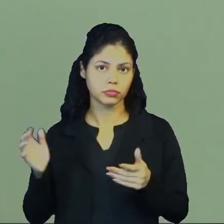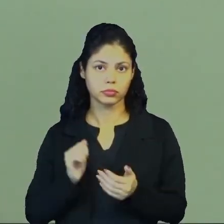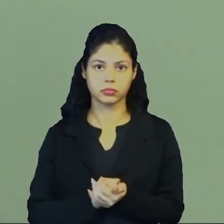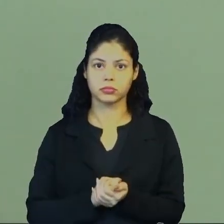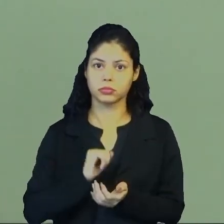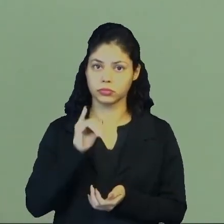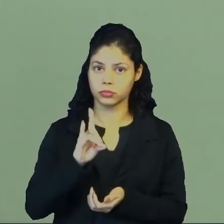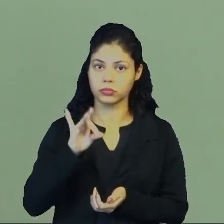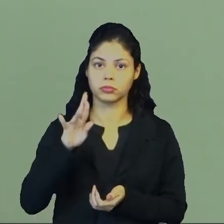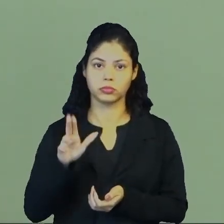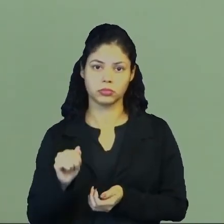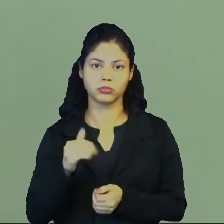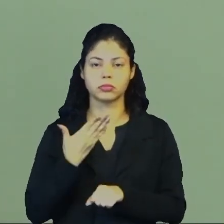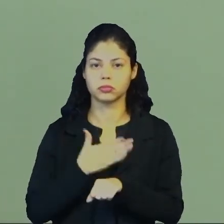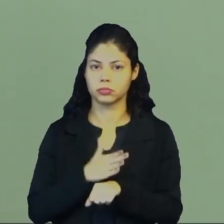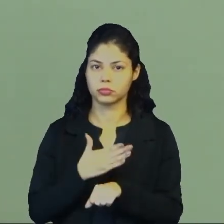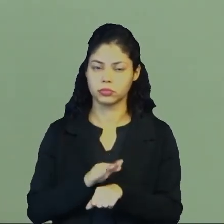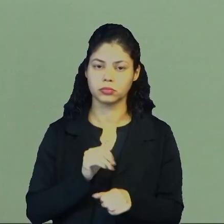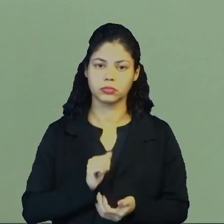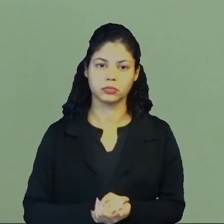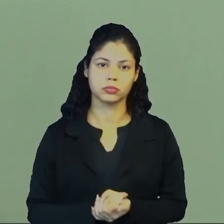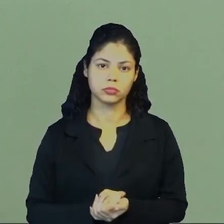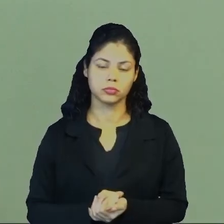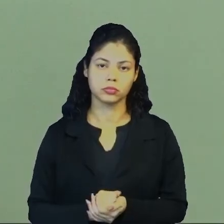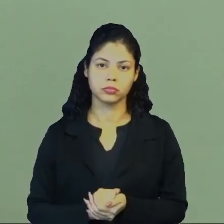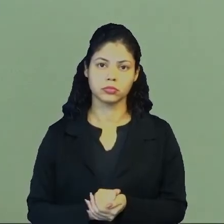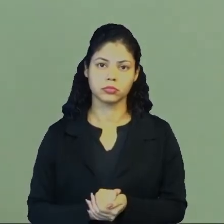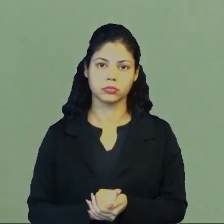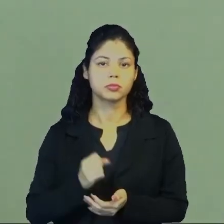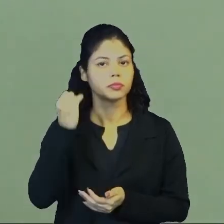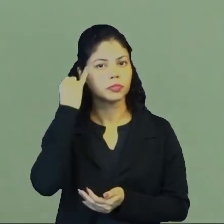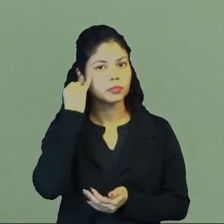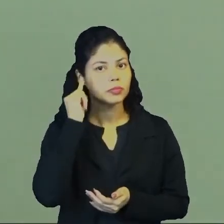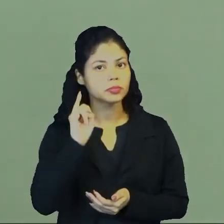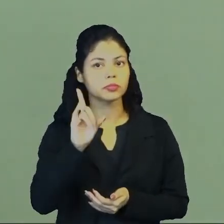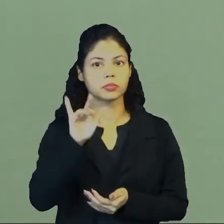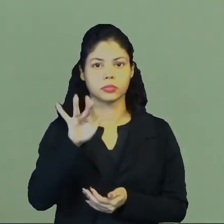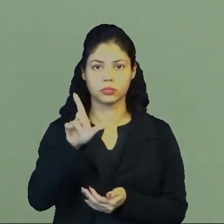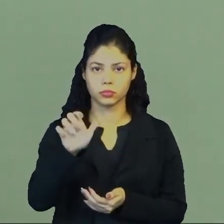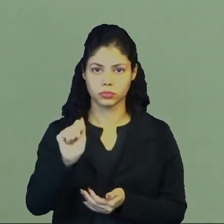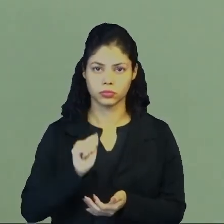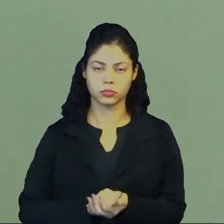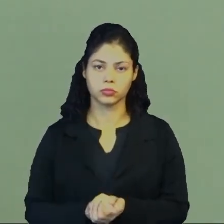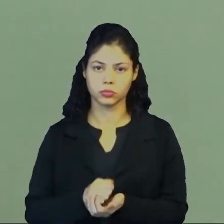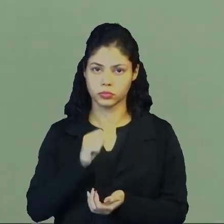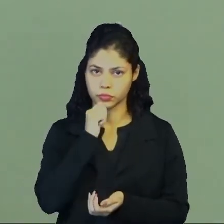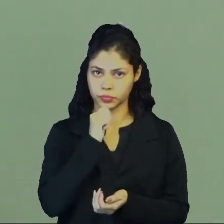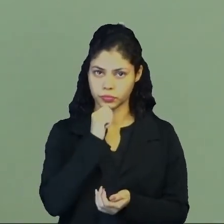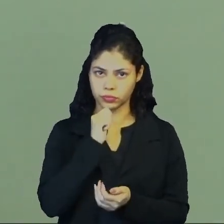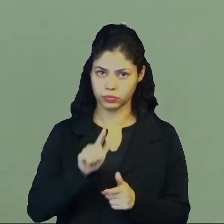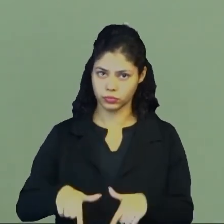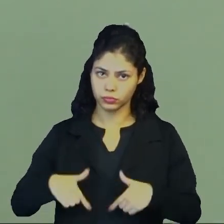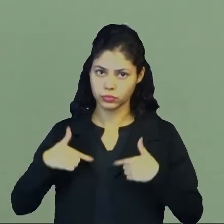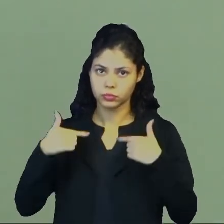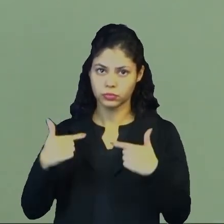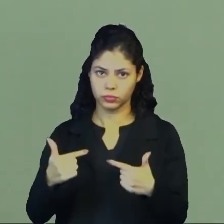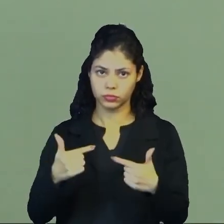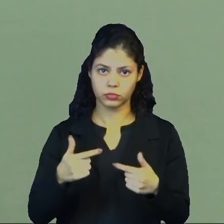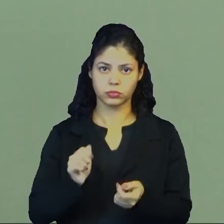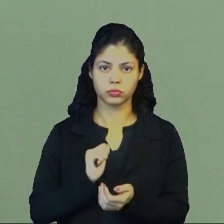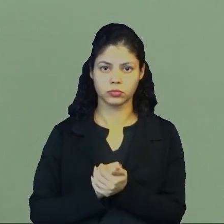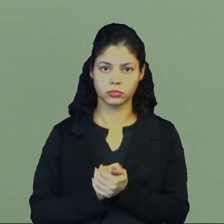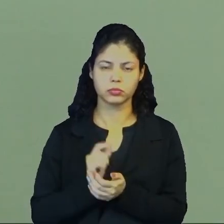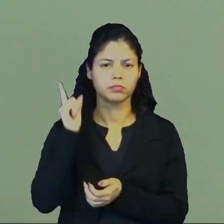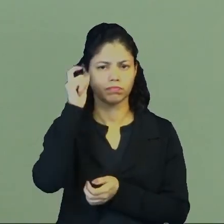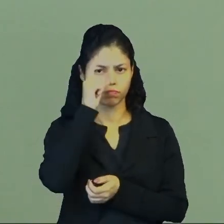do ideológico para o prático. A questão das ideologias, né, do combate à ideologia é